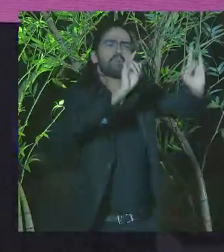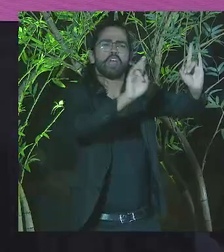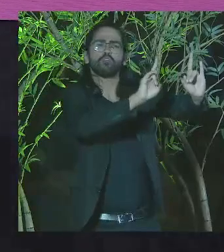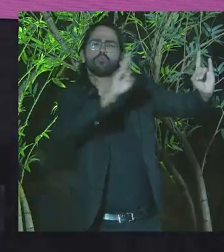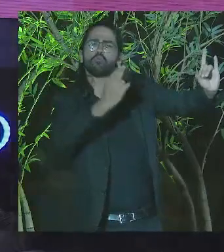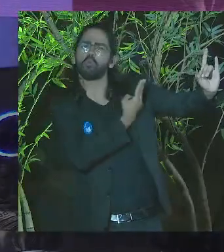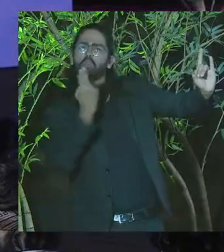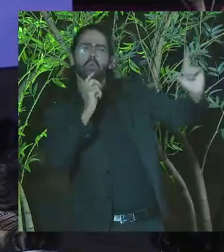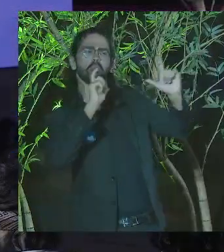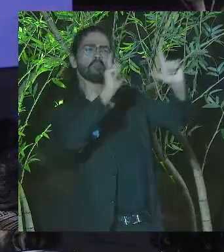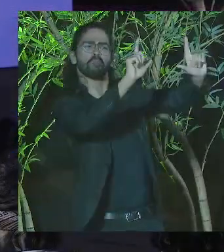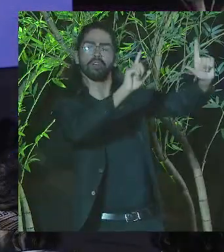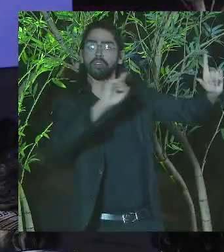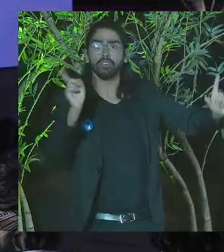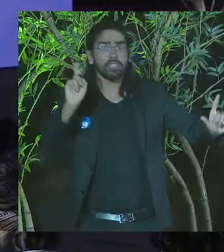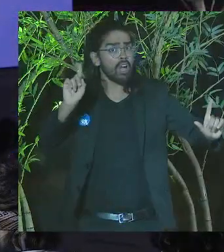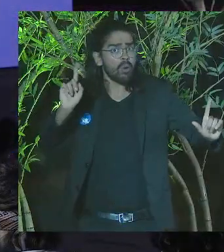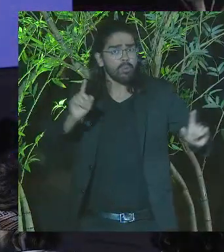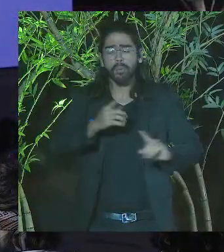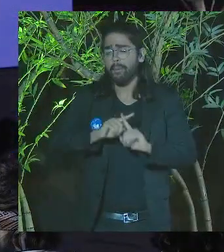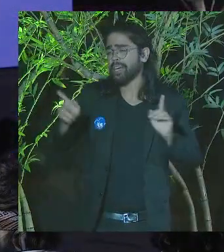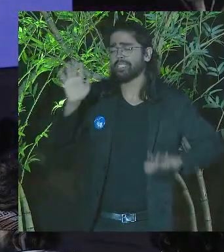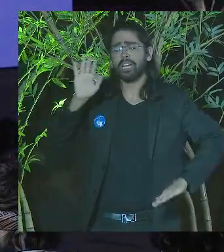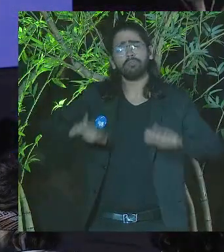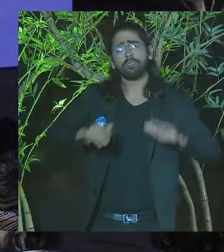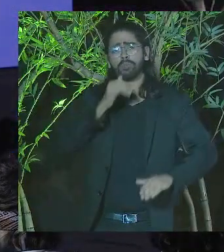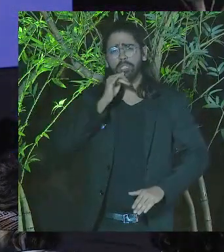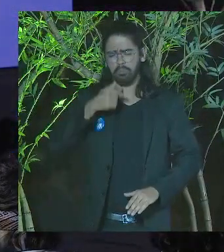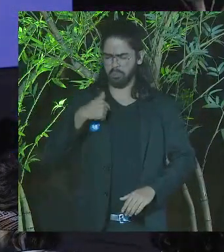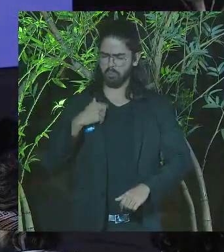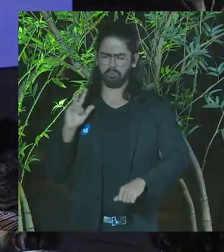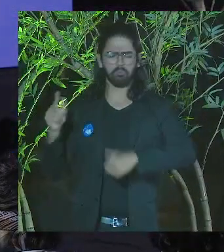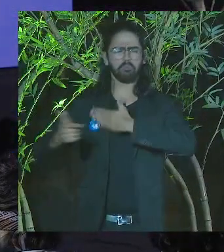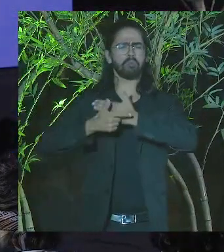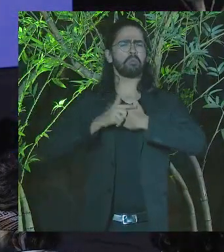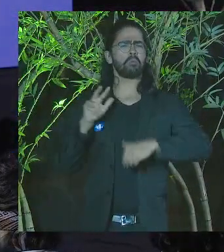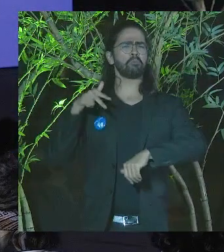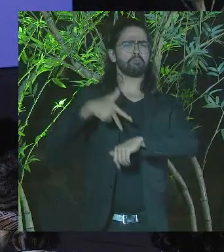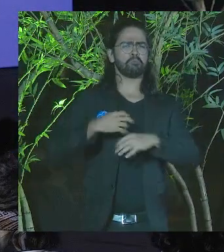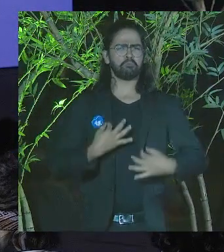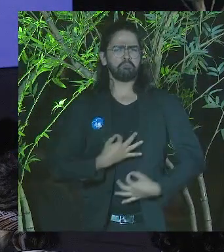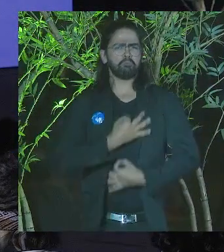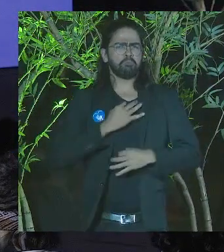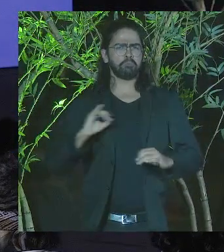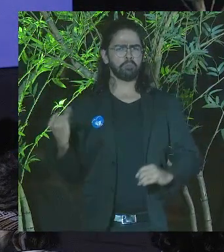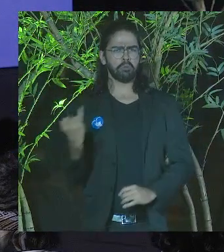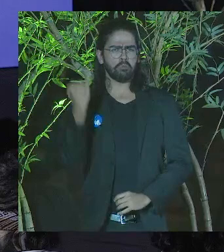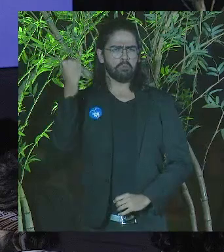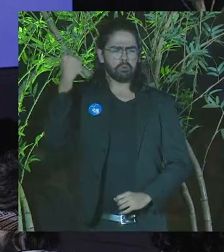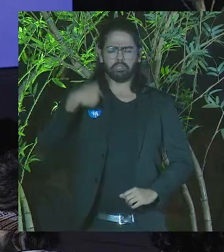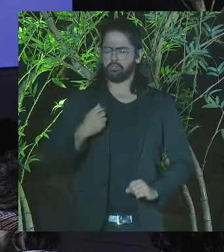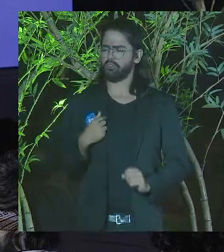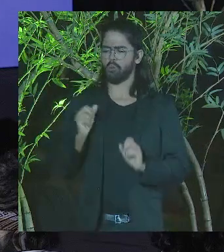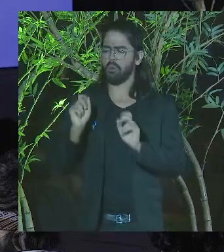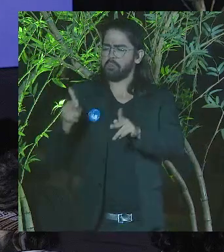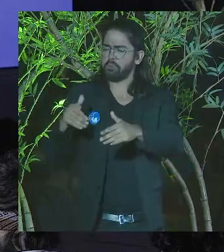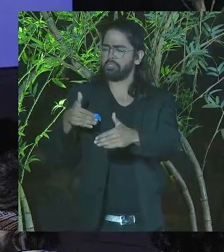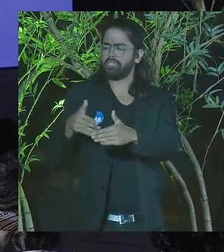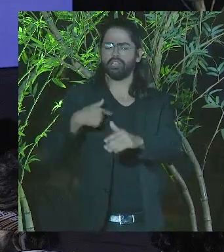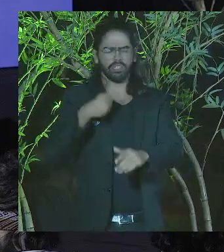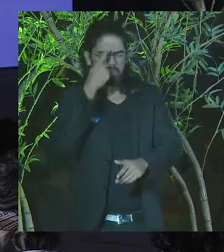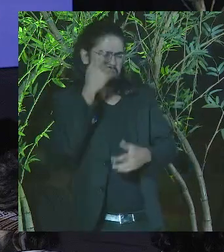projeto que você fez. Legado não é, às vezes, quando você está ocupando uma posição numa empresa, aí você está para se aposentar e aí você faz uma obra